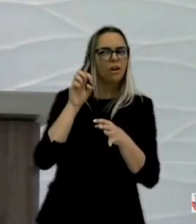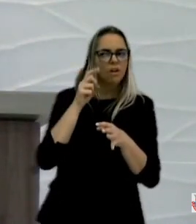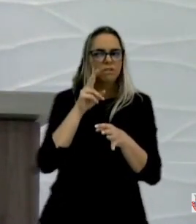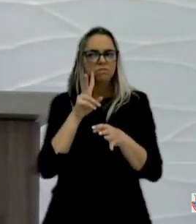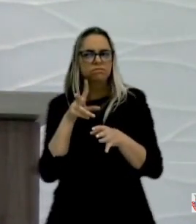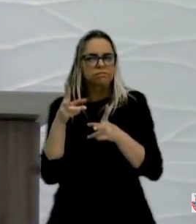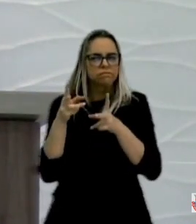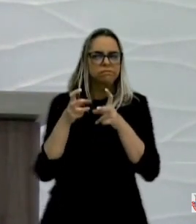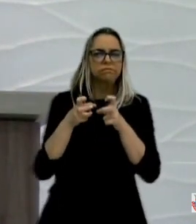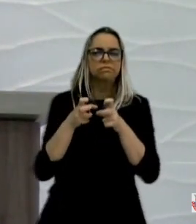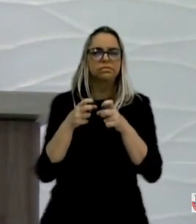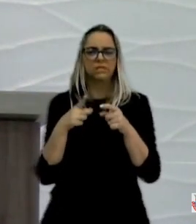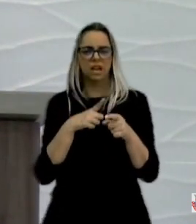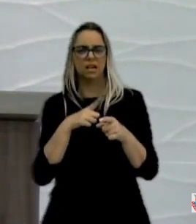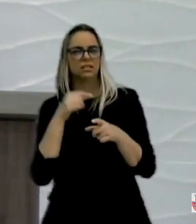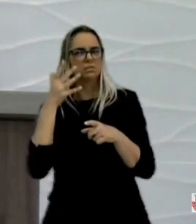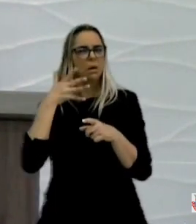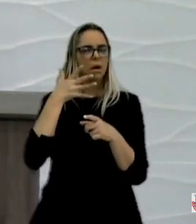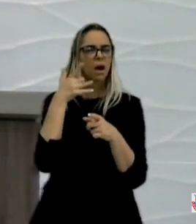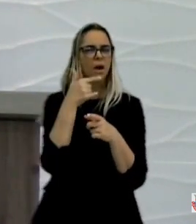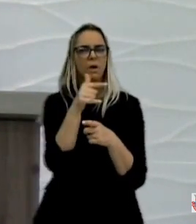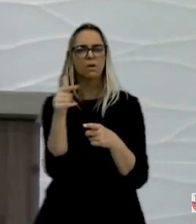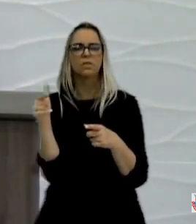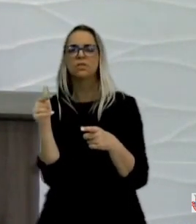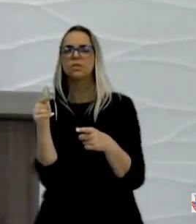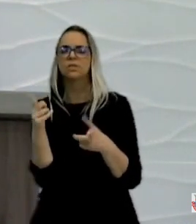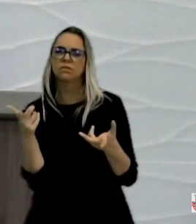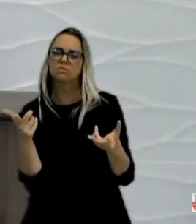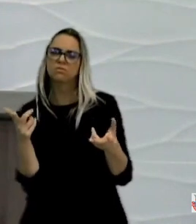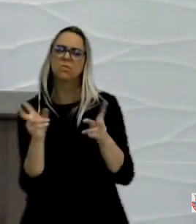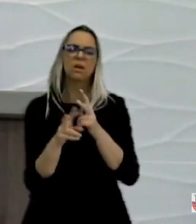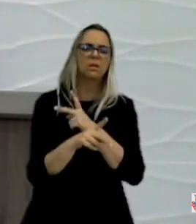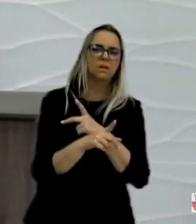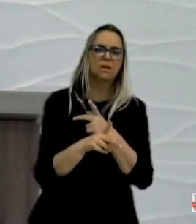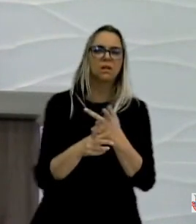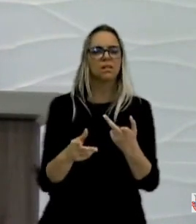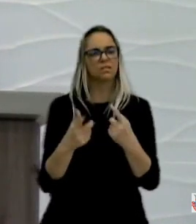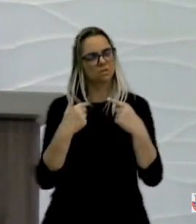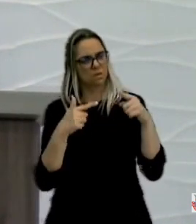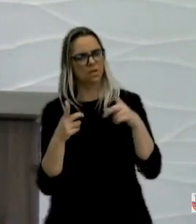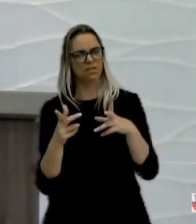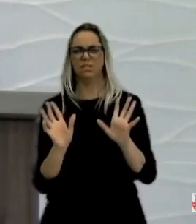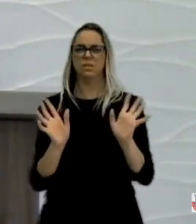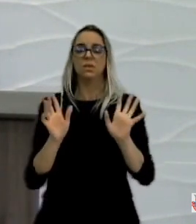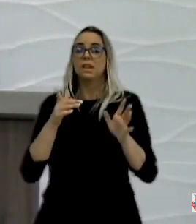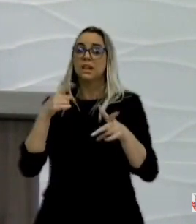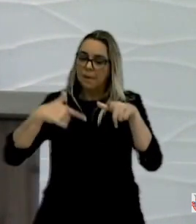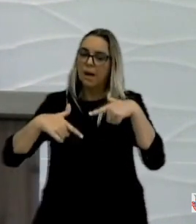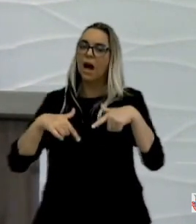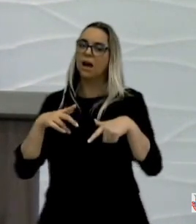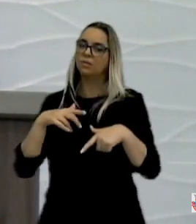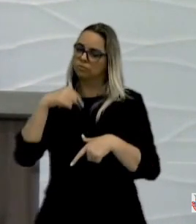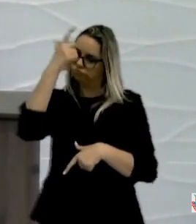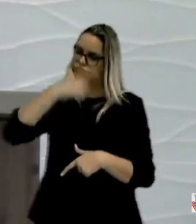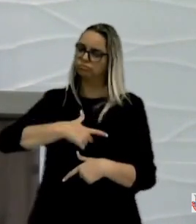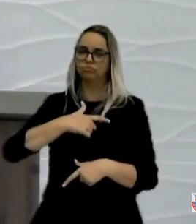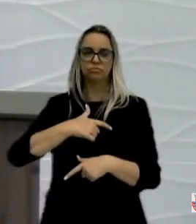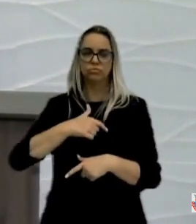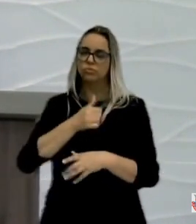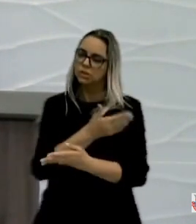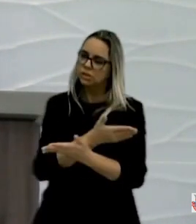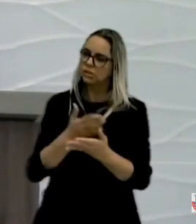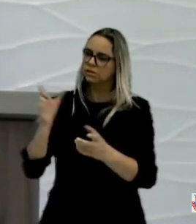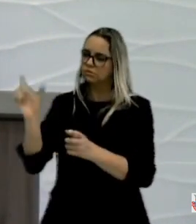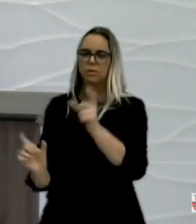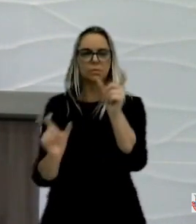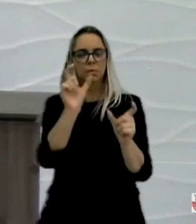gente está em discurso com o outro. Minha gente, vamos falar do nosso trabalho, que a gente faz. E vamos deixar essas